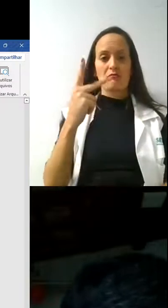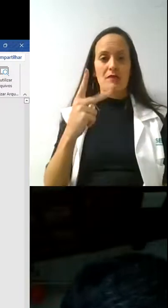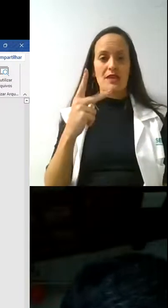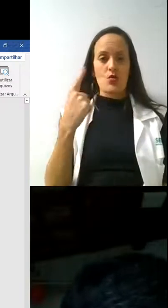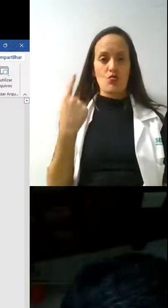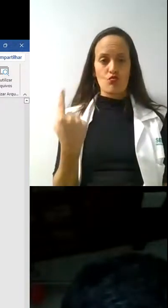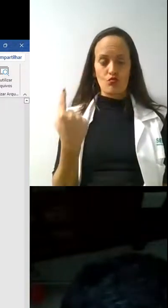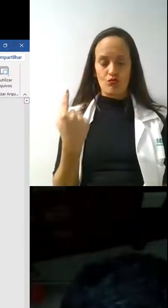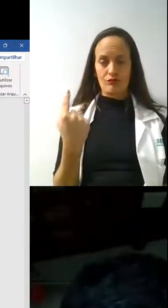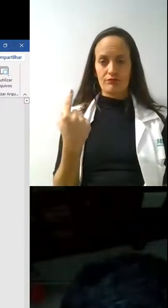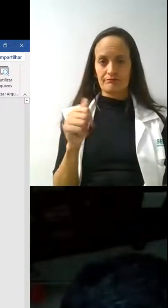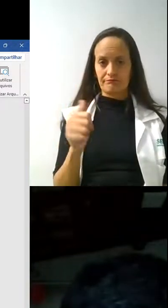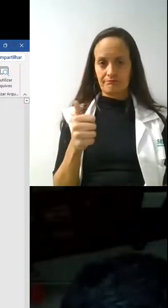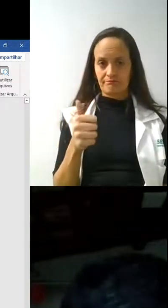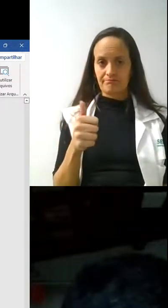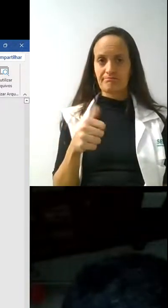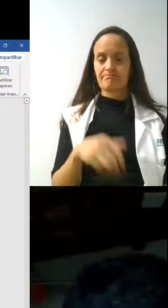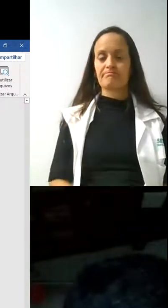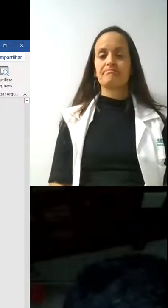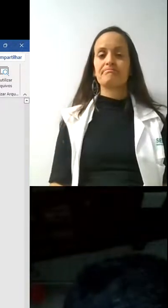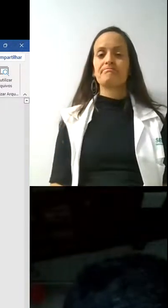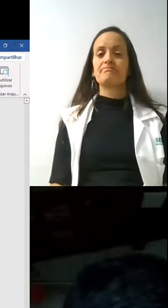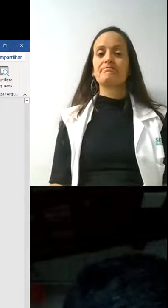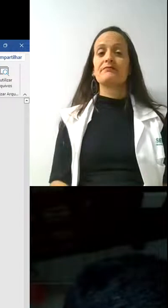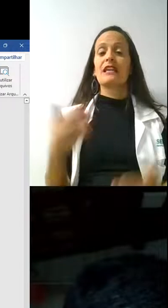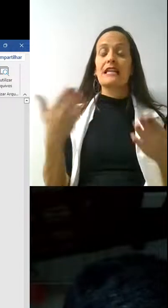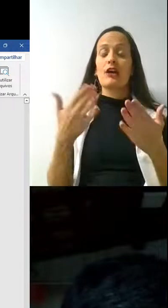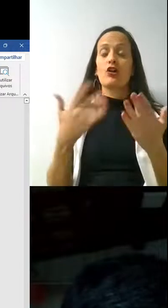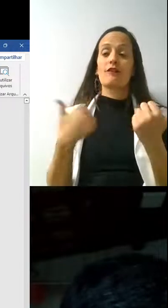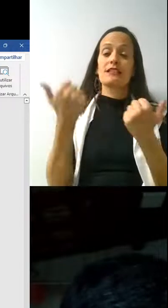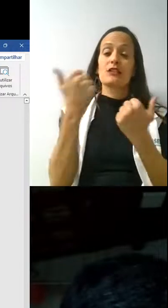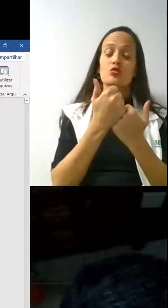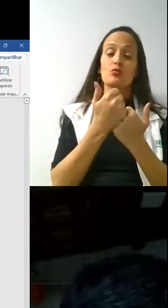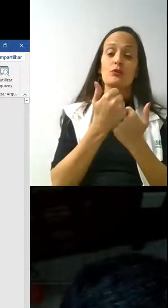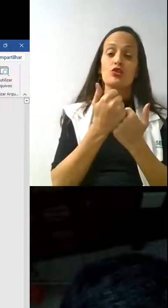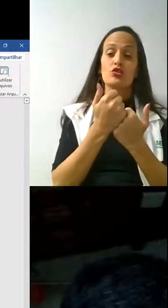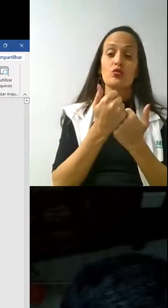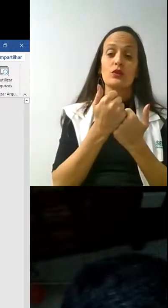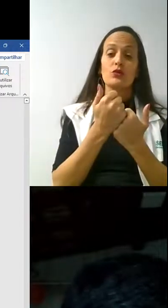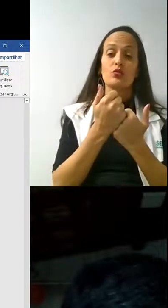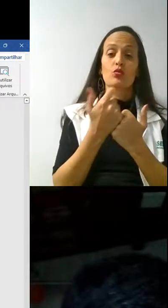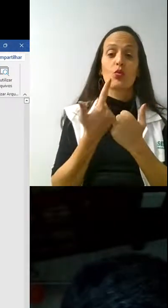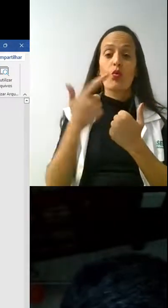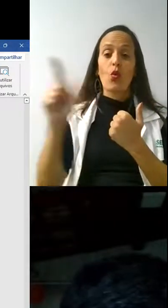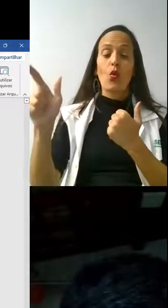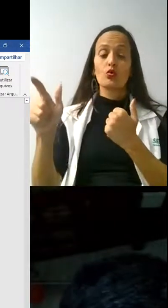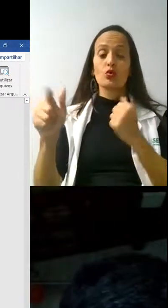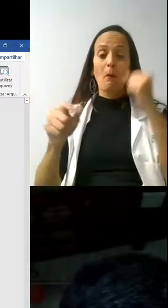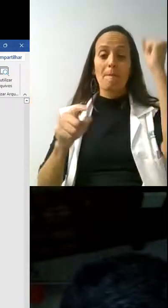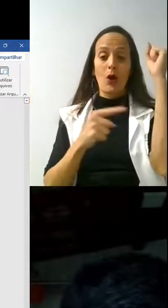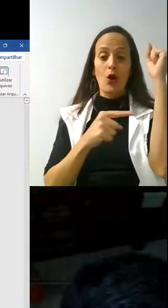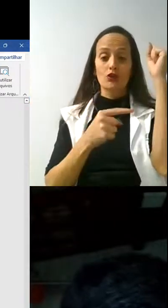Beleza? E ele vai ser substituído por um poste do quê? Número 23. Então, o que vai